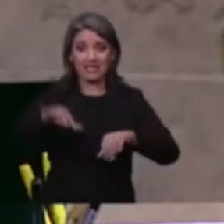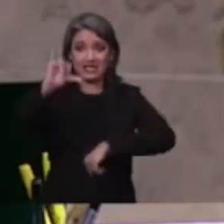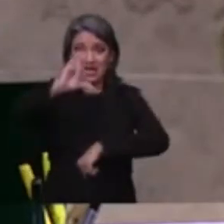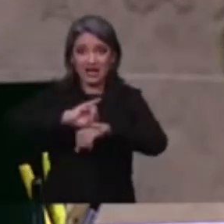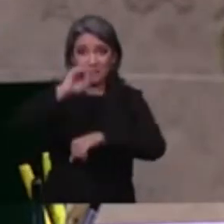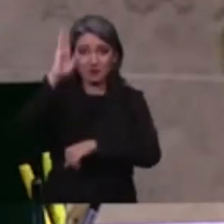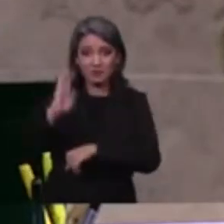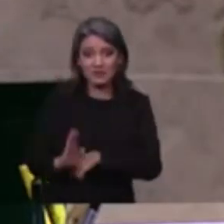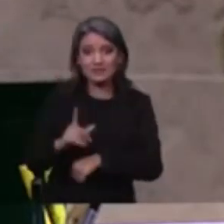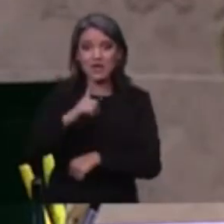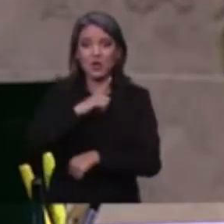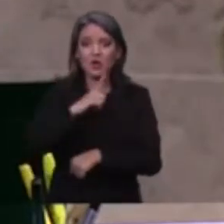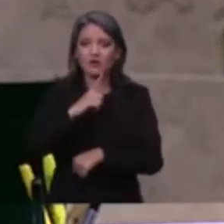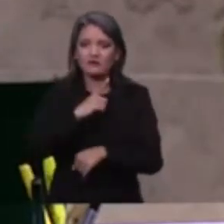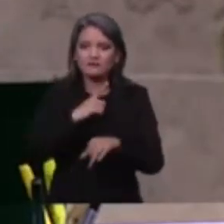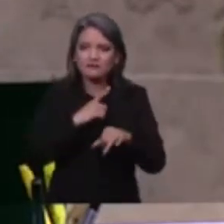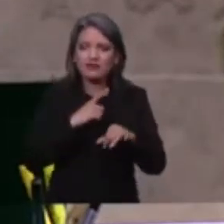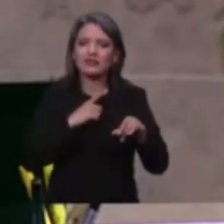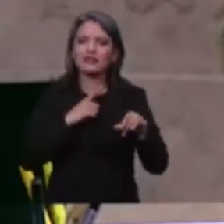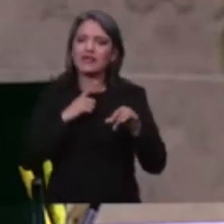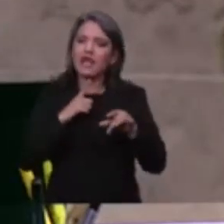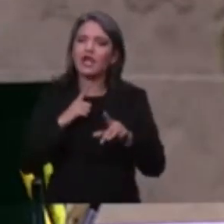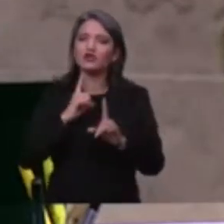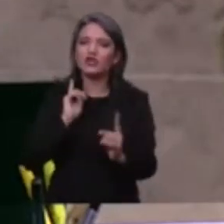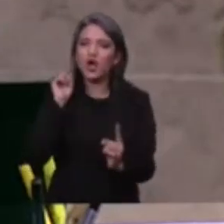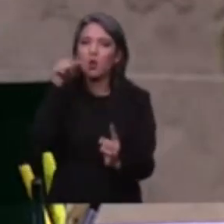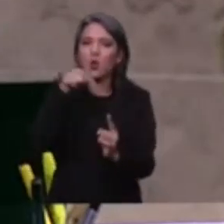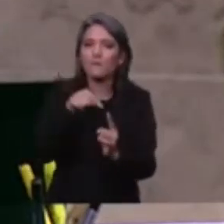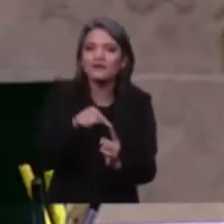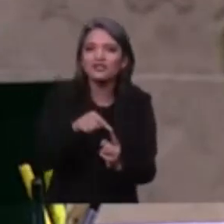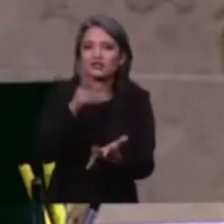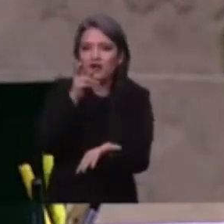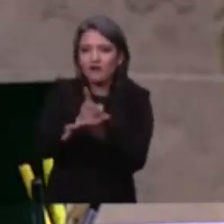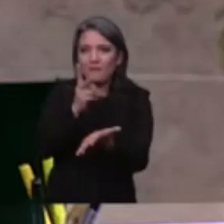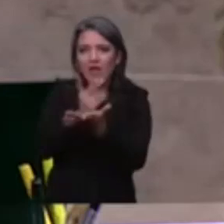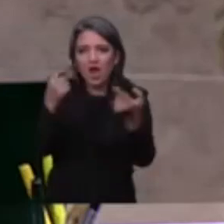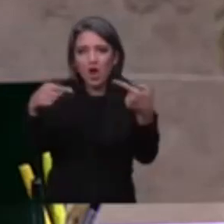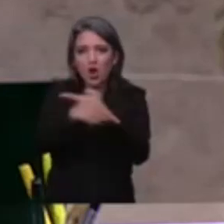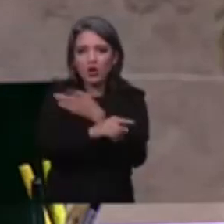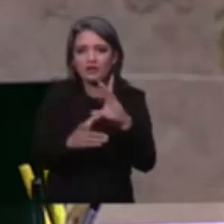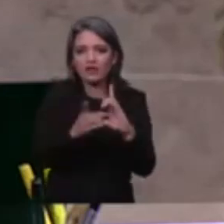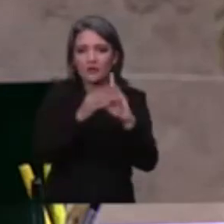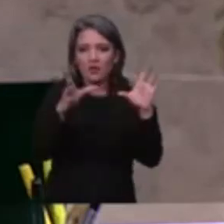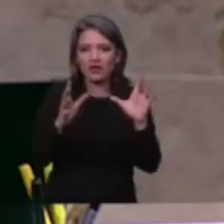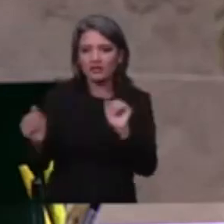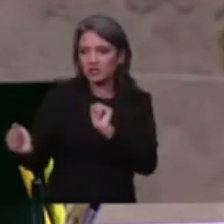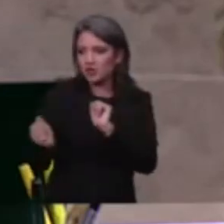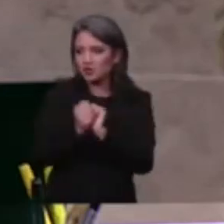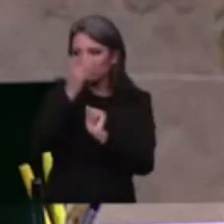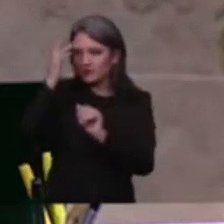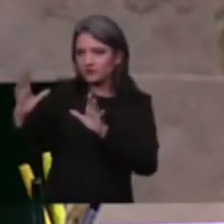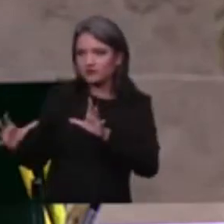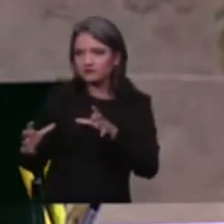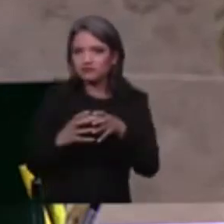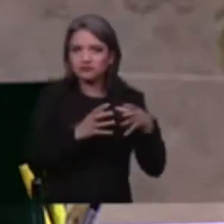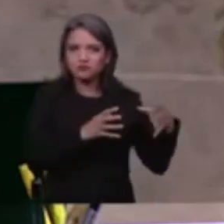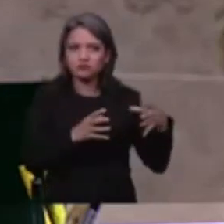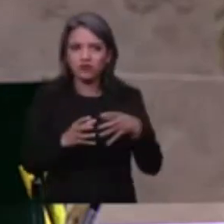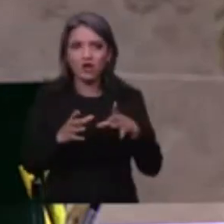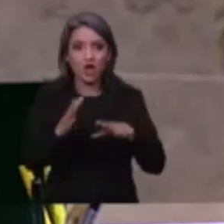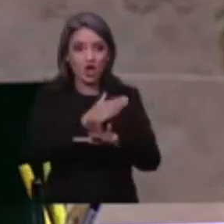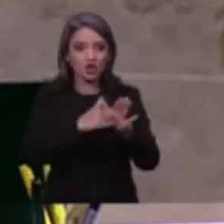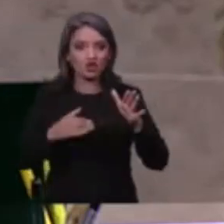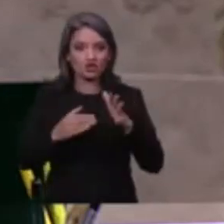vinculado psicologicamente às intenções antidemocráticas de seus asseclas, todos